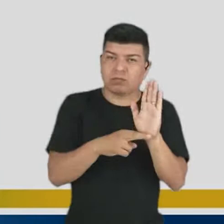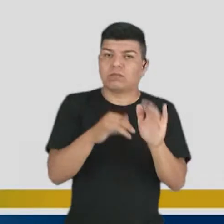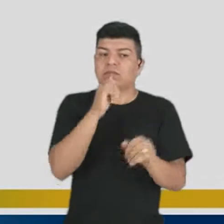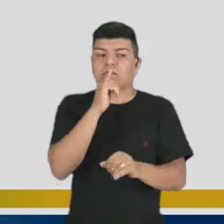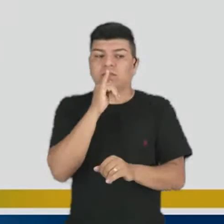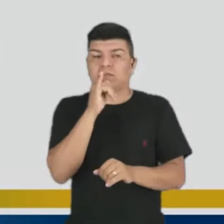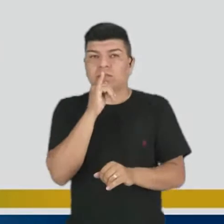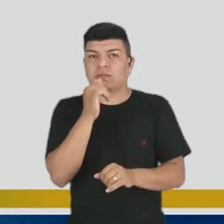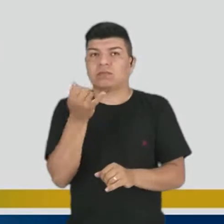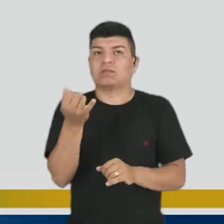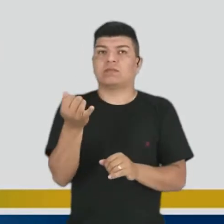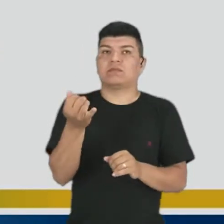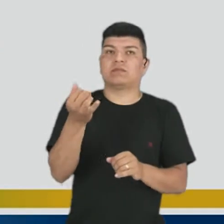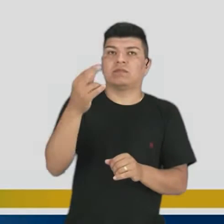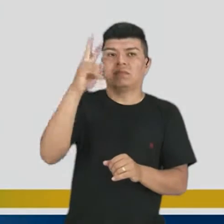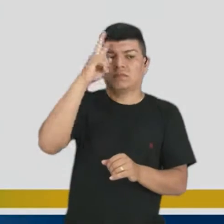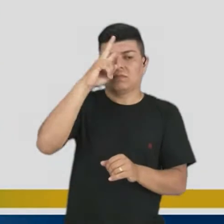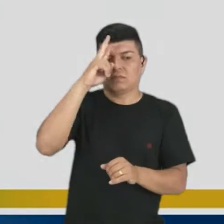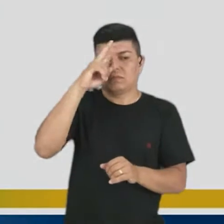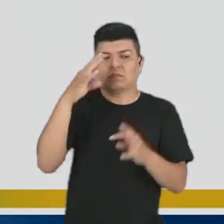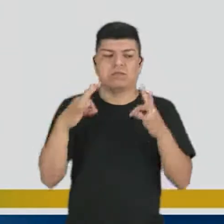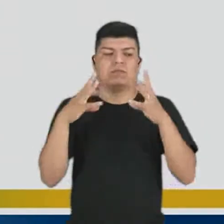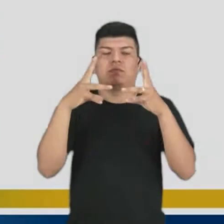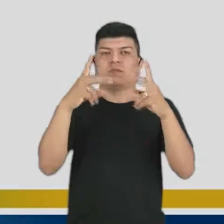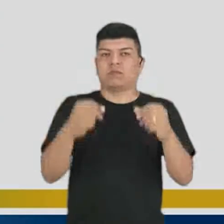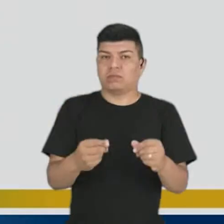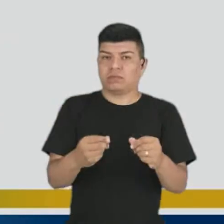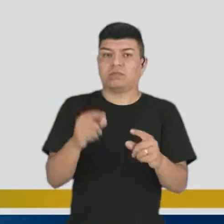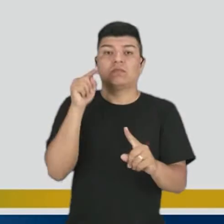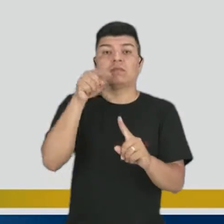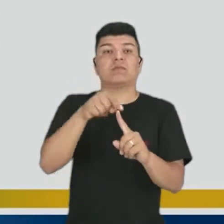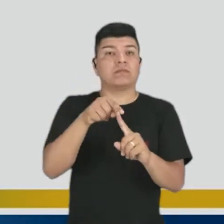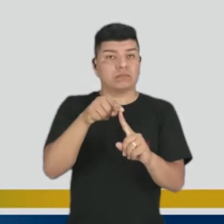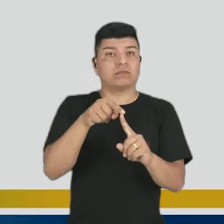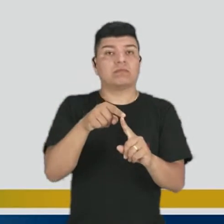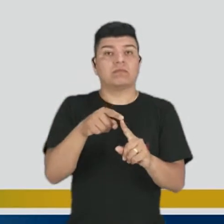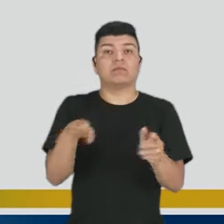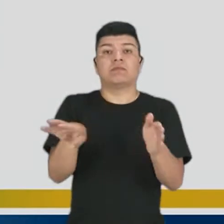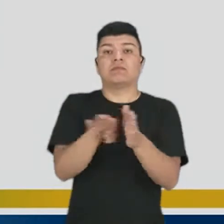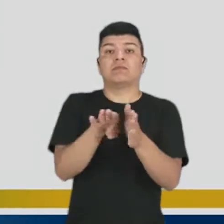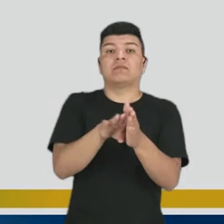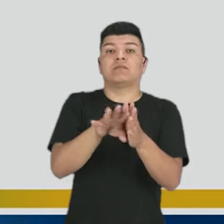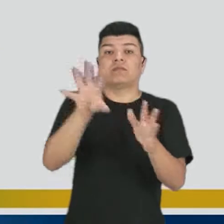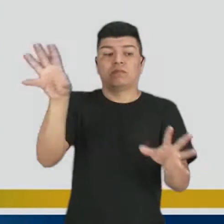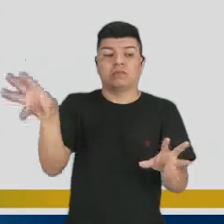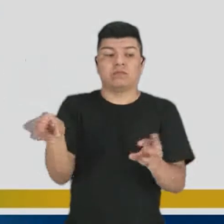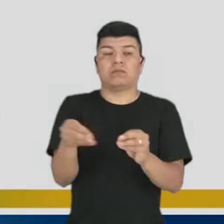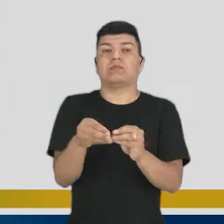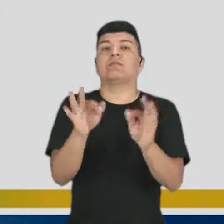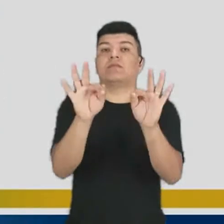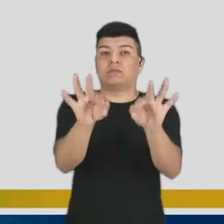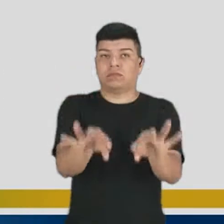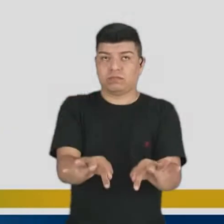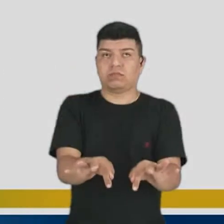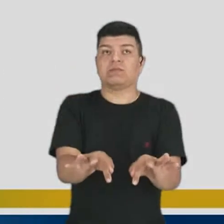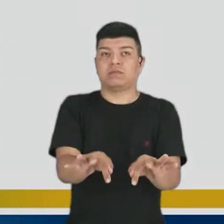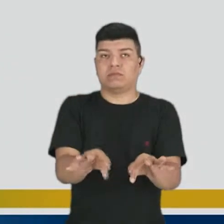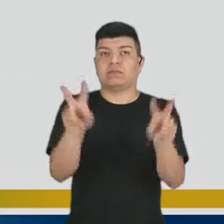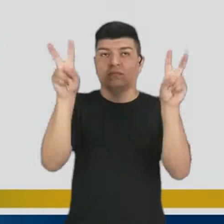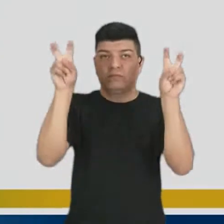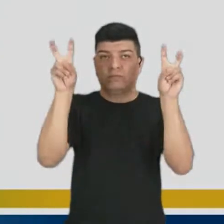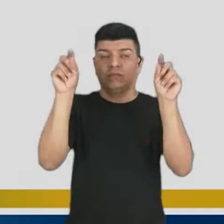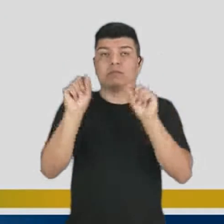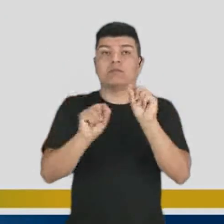exemplos, citações históricas, tudo isso com um único objetivo: chegar à conclusão de um determinado assunto